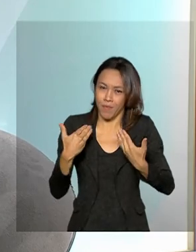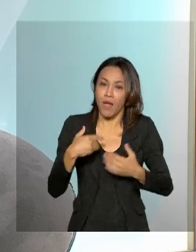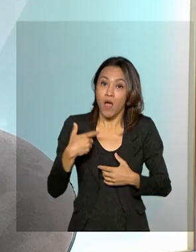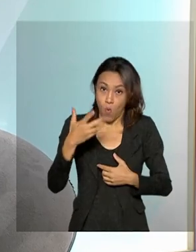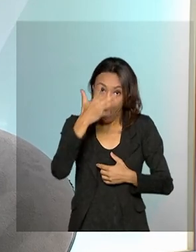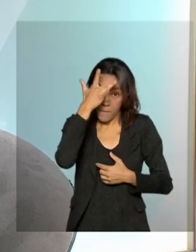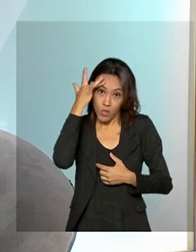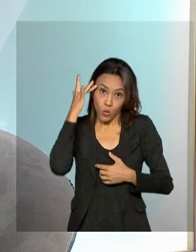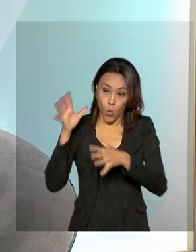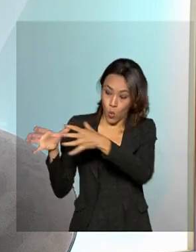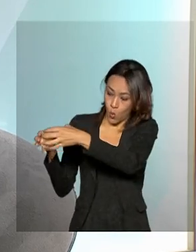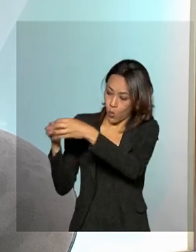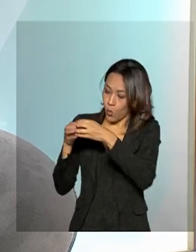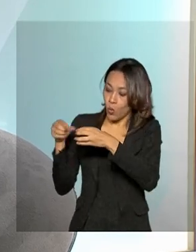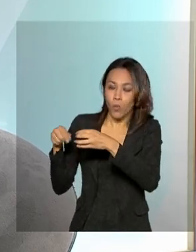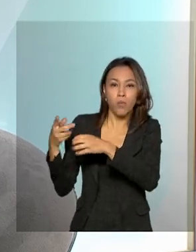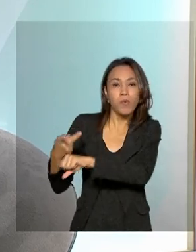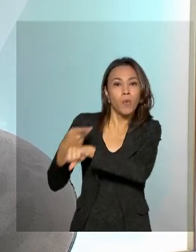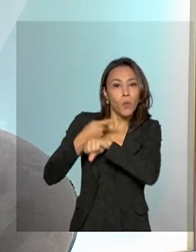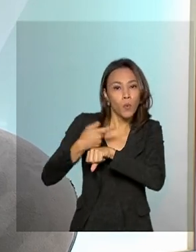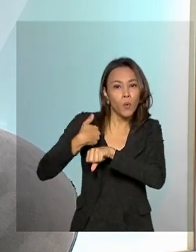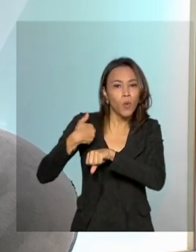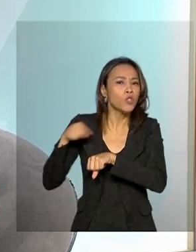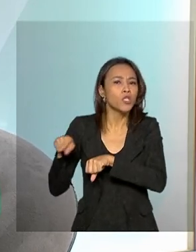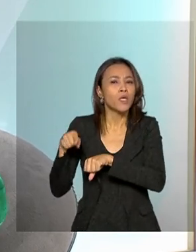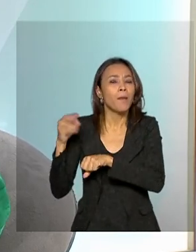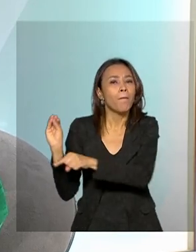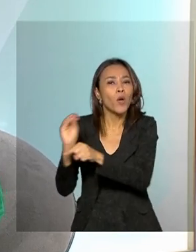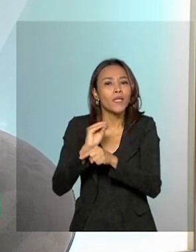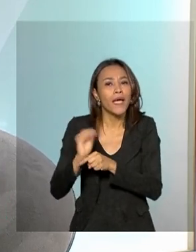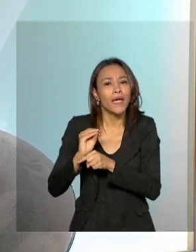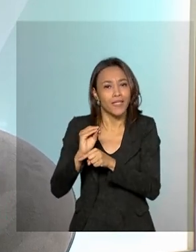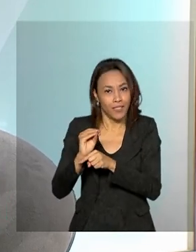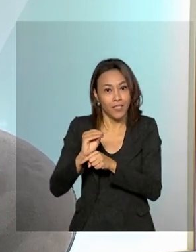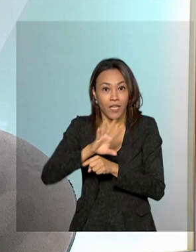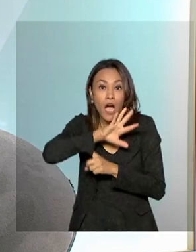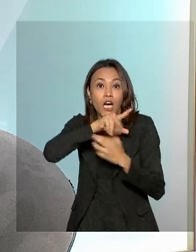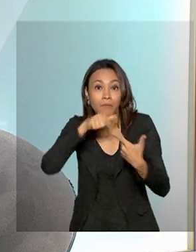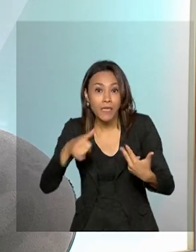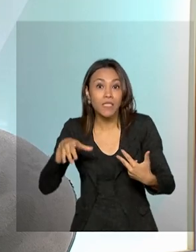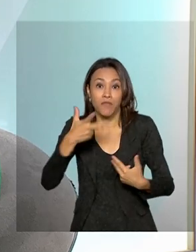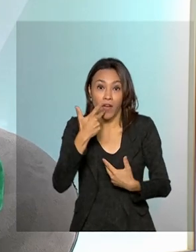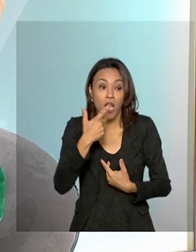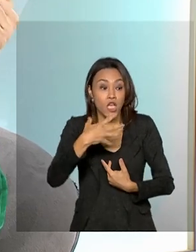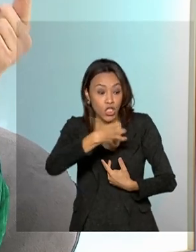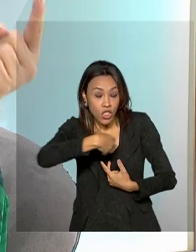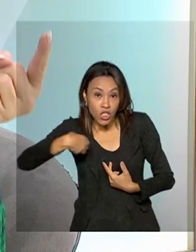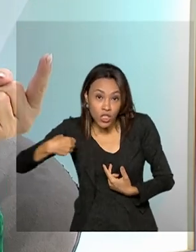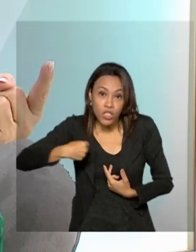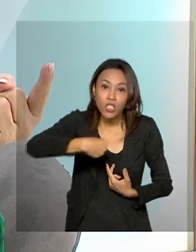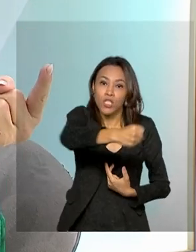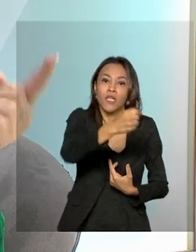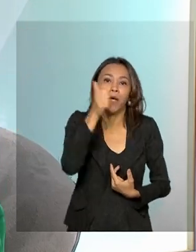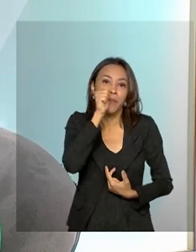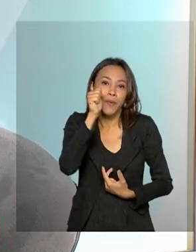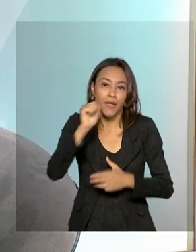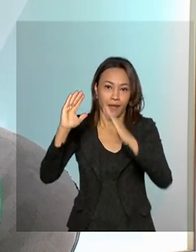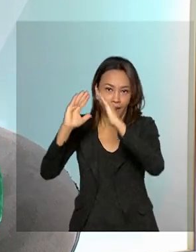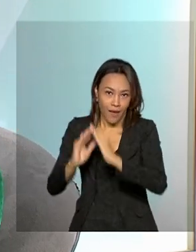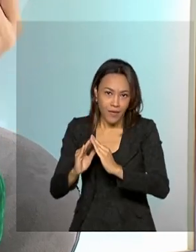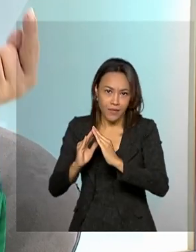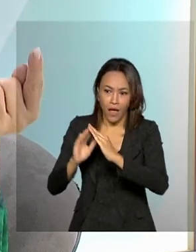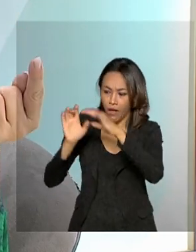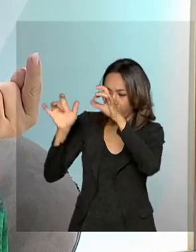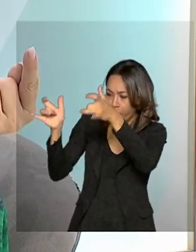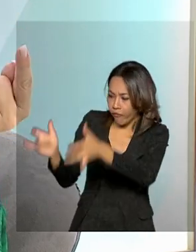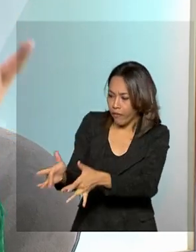procurada por um grupo de protetores de animais que disse que quando eu tiro uma mulher do lar, e deixa o animalzinho da criança